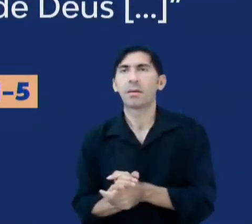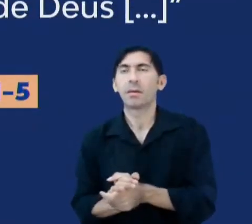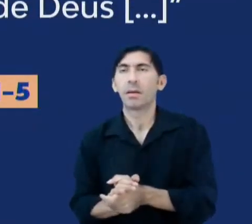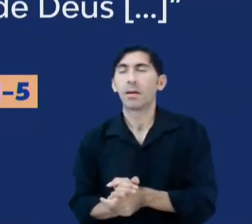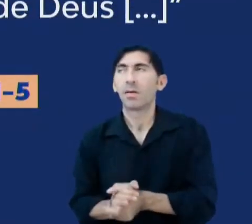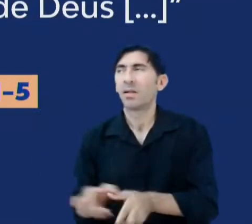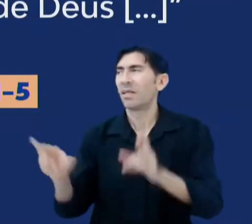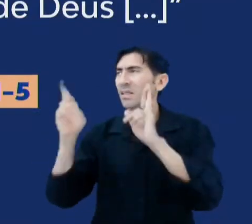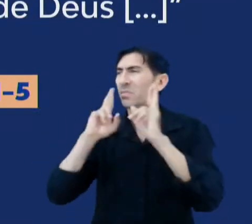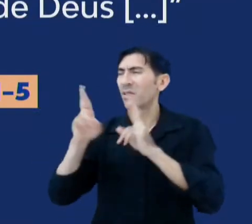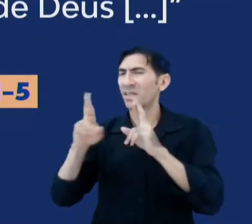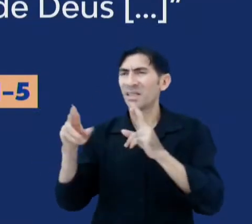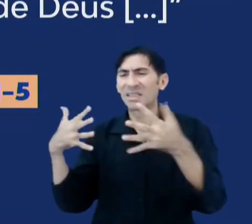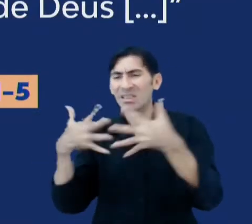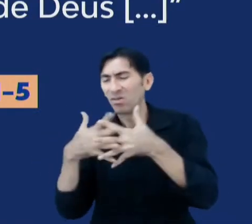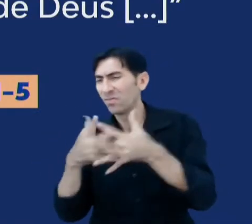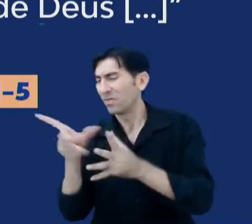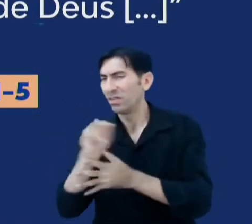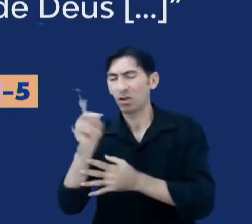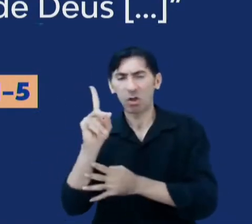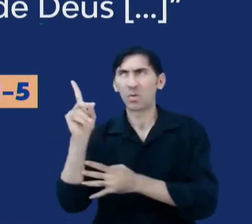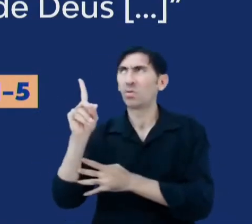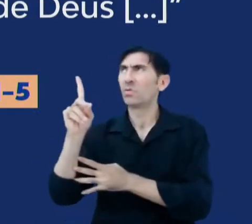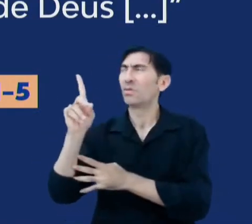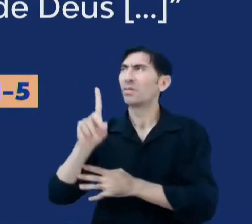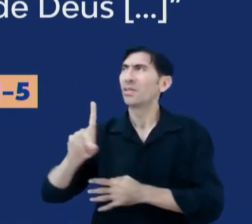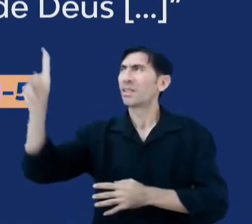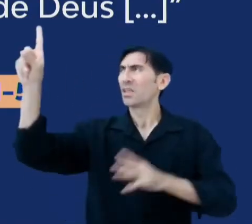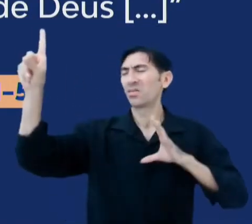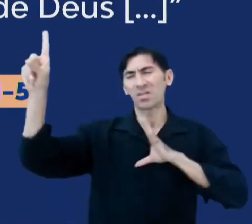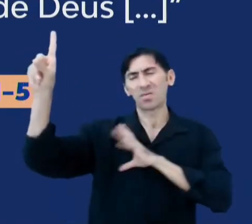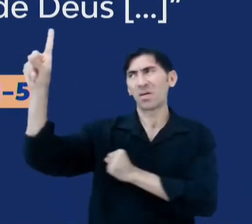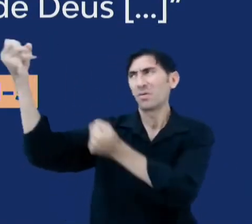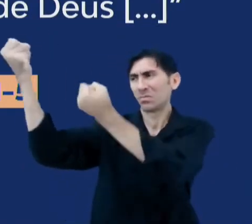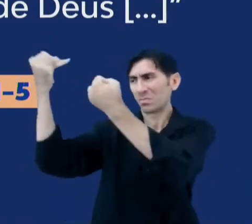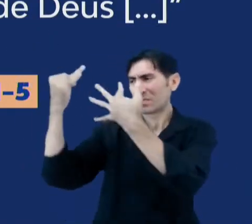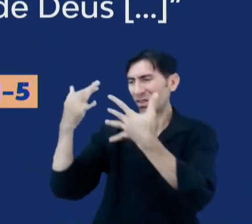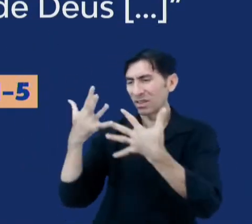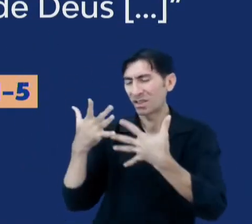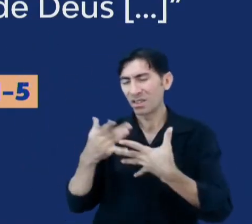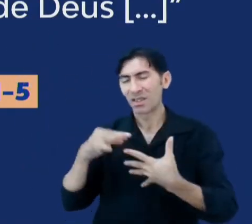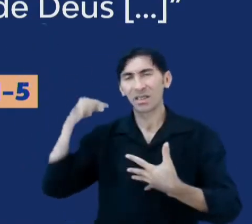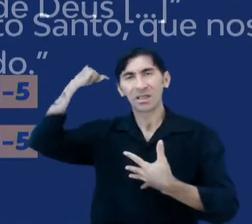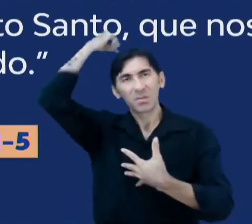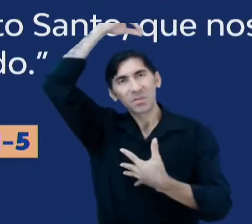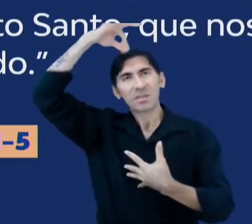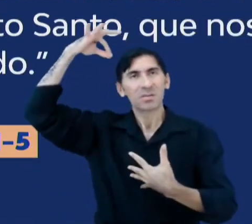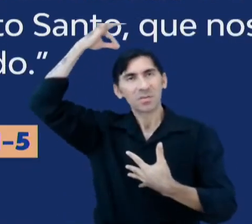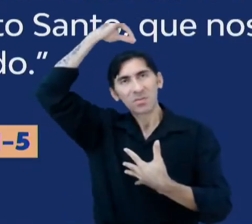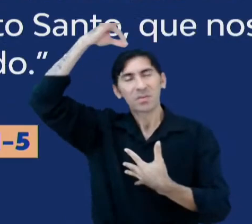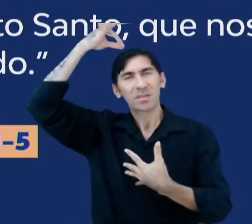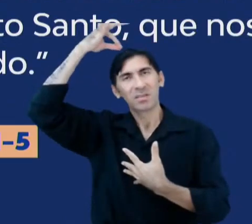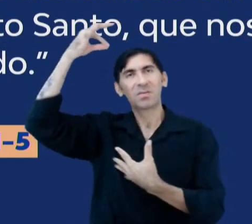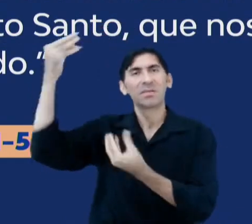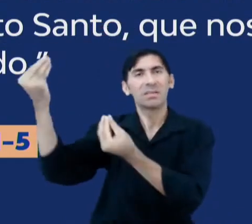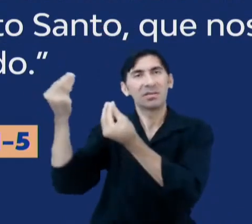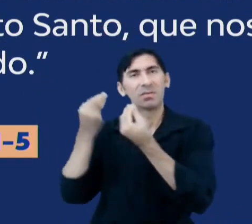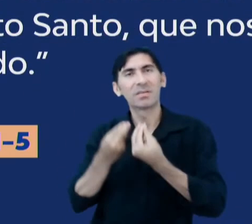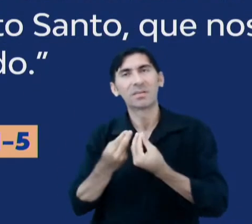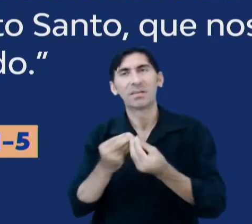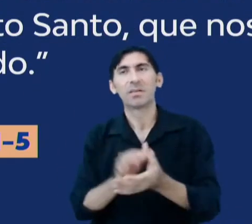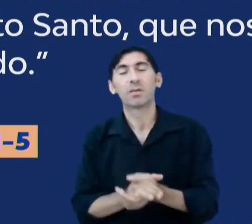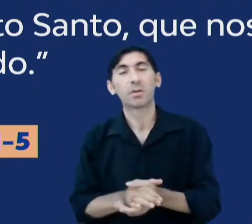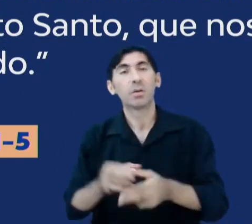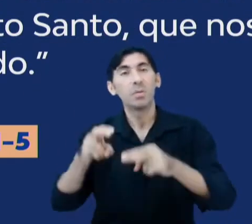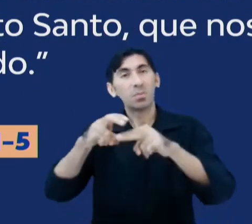o amor de Deus é derramado em nosso coração pelo Espírito Santo que nos foi otorgado. Então o Espírito Santo faz duas